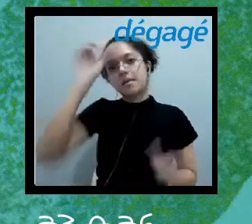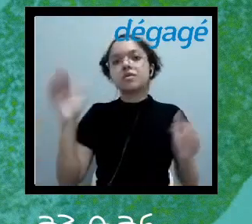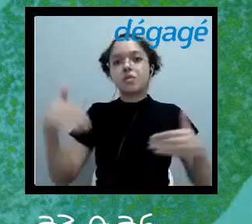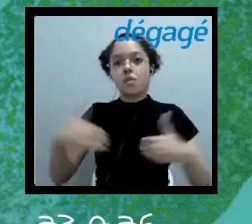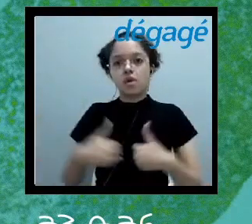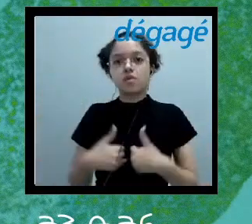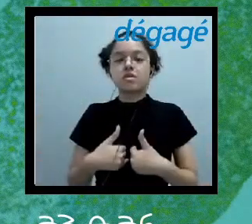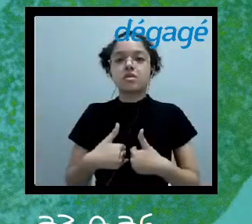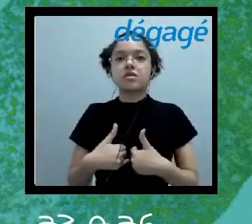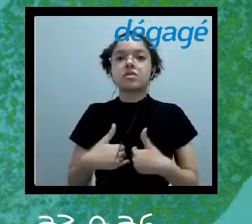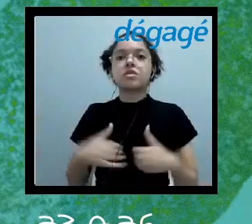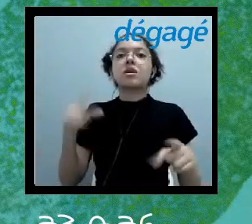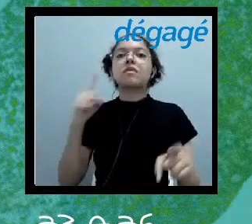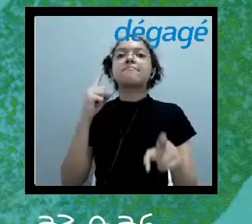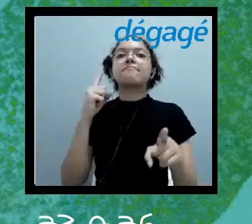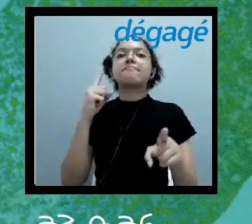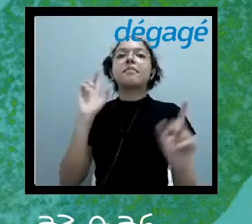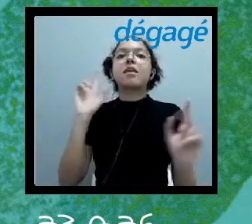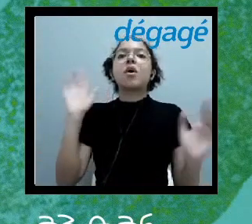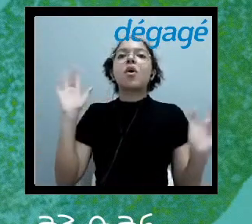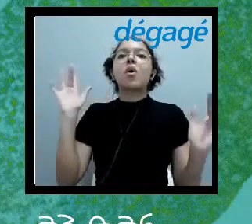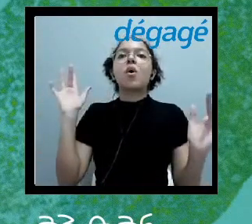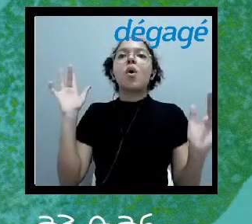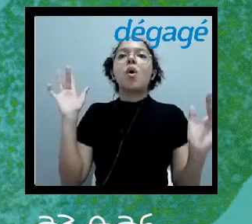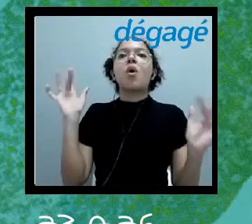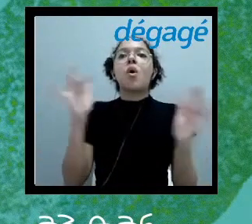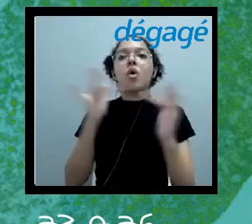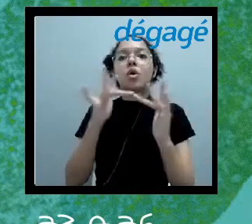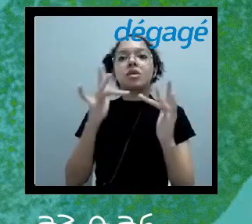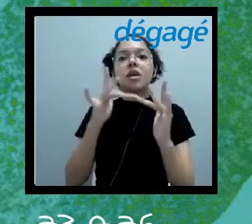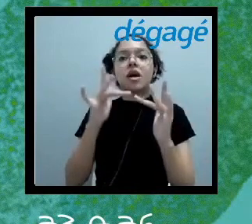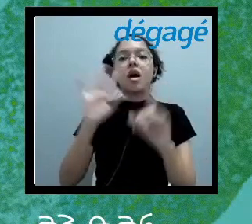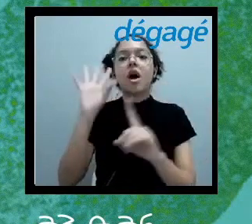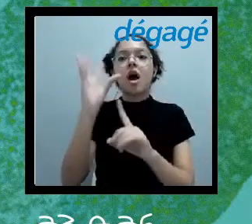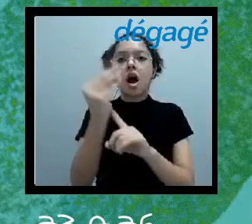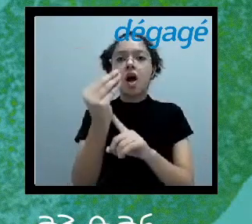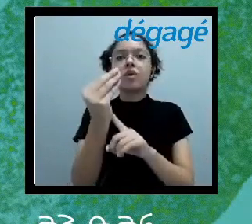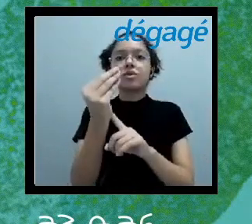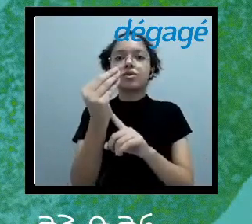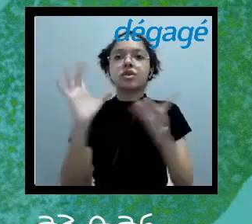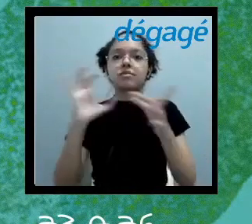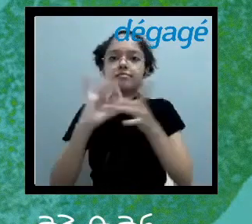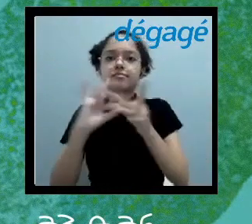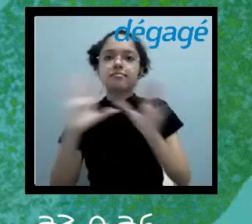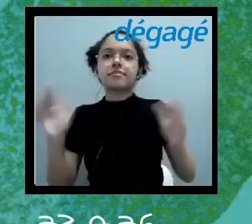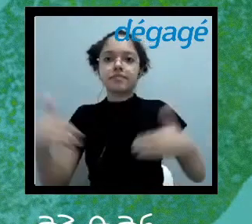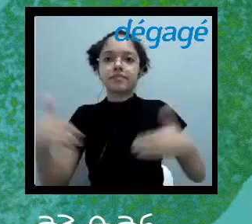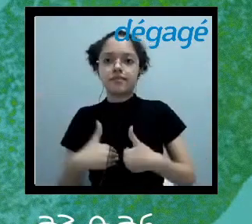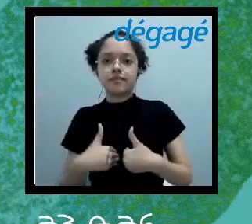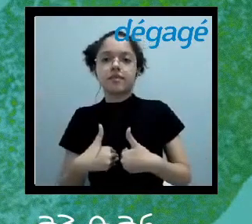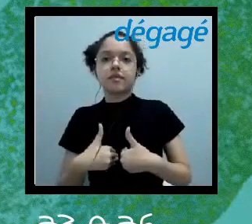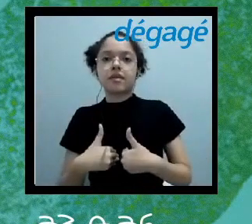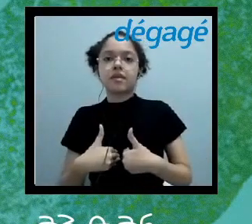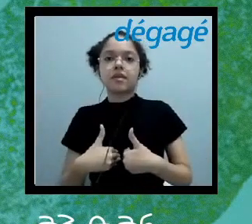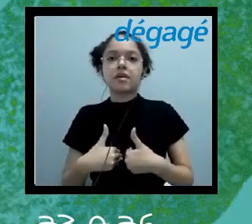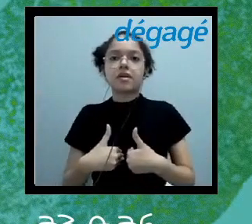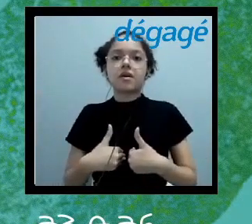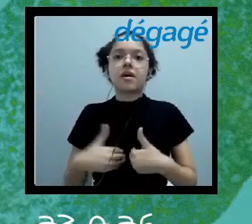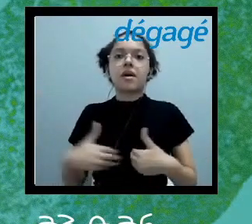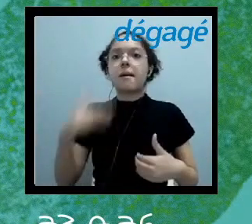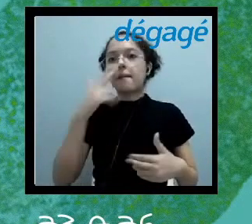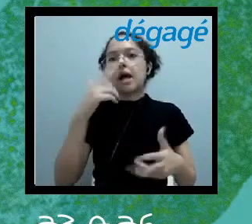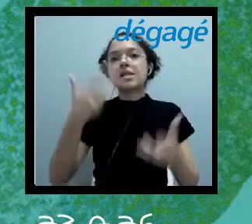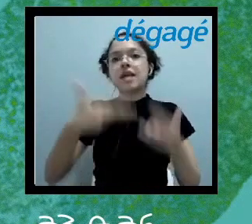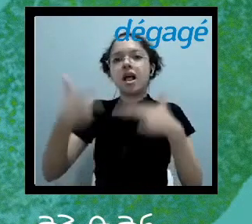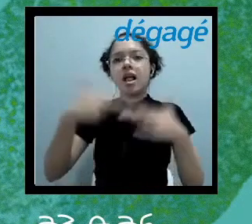da arte e autismo me traz o entendimento de que não estamos disponíveis em nossas relações,